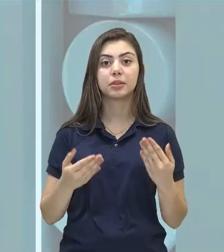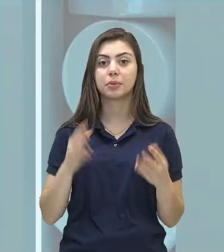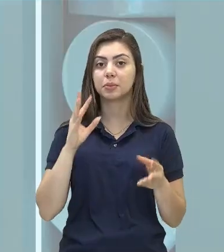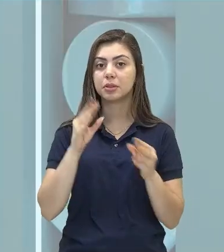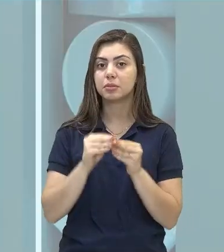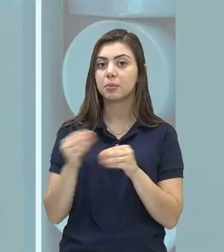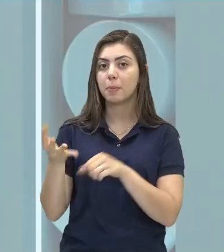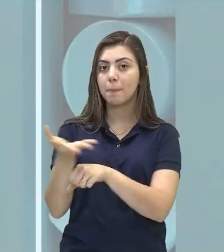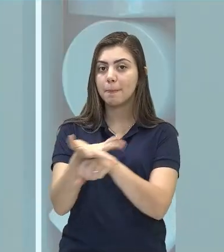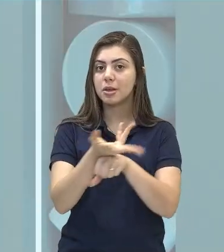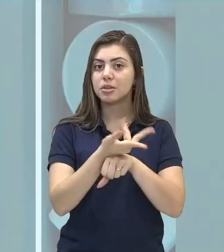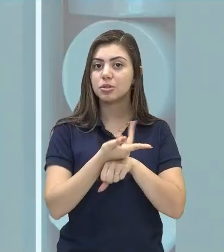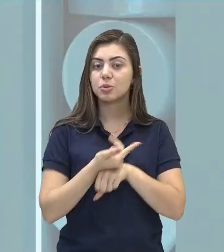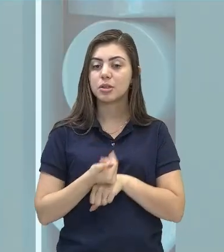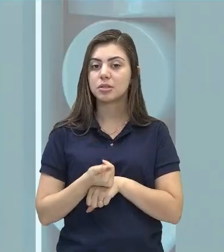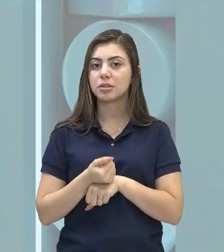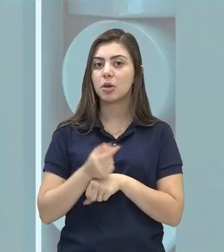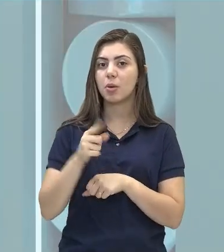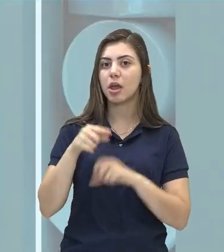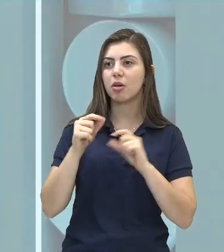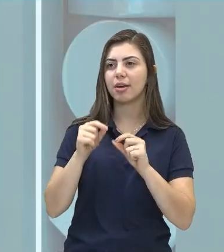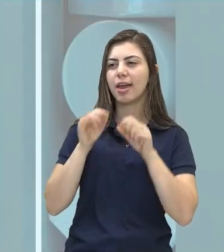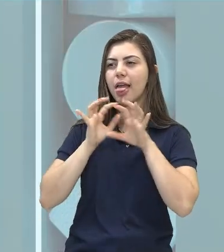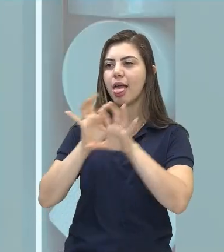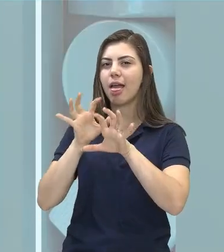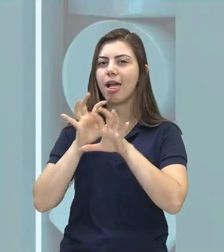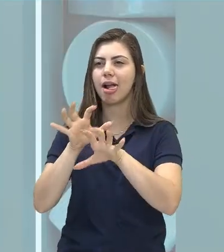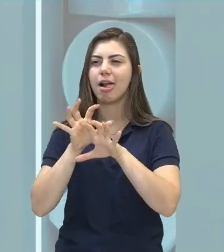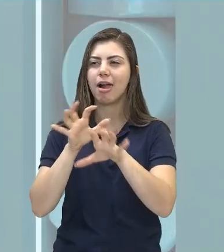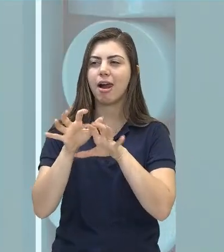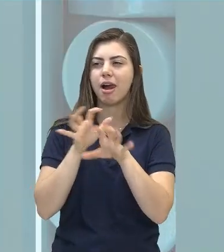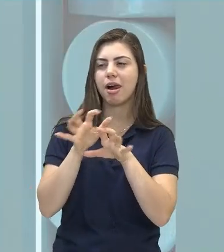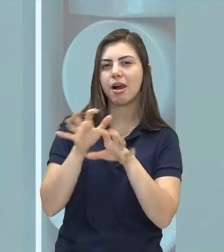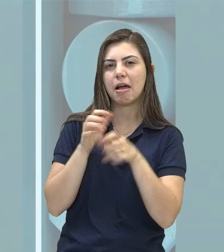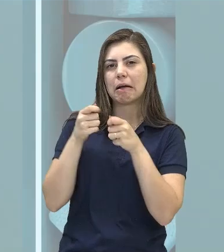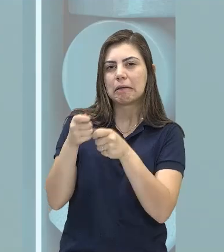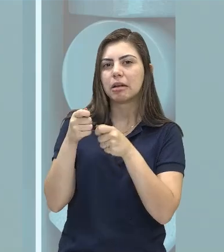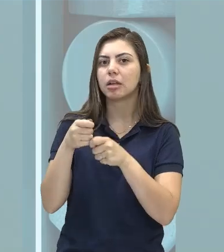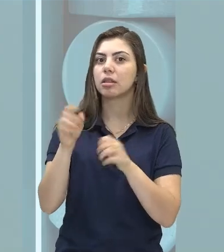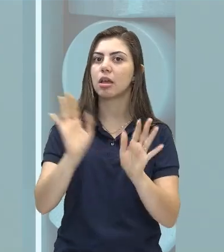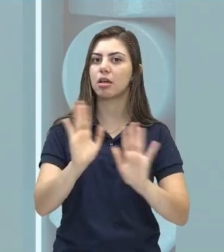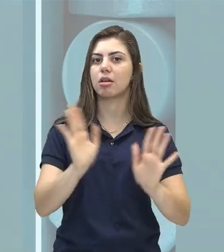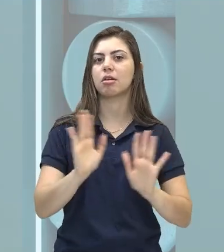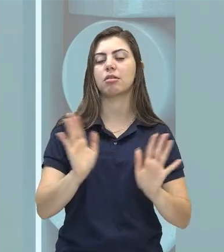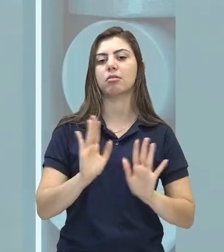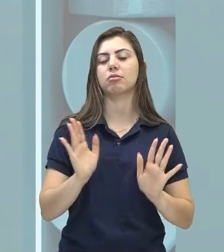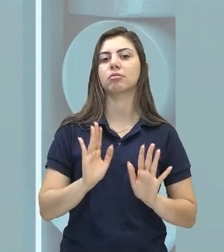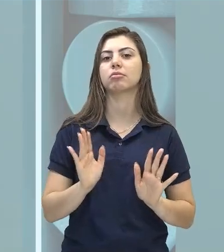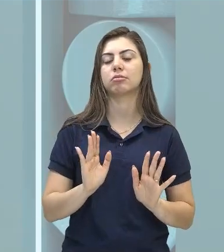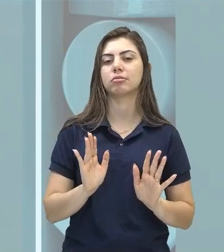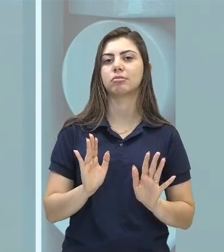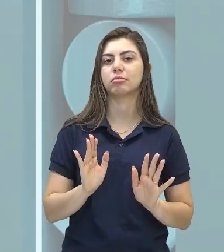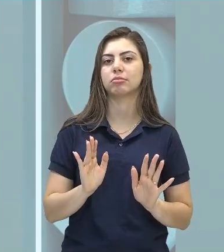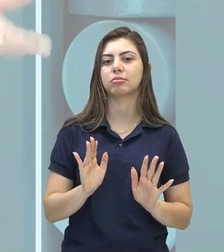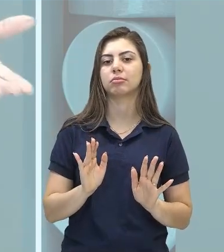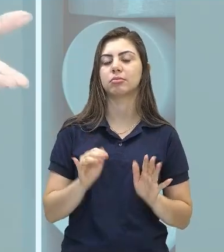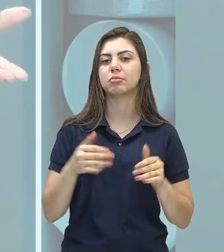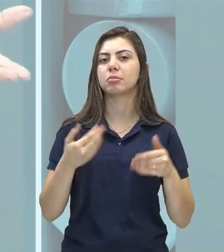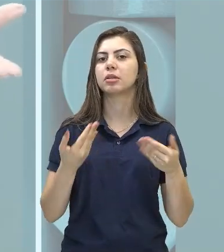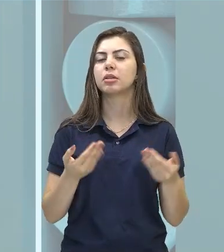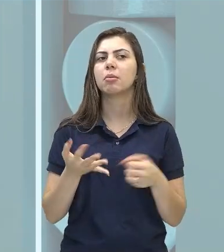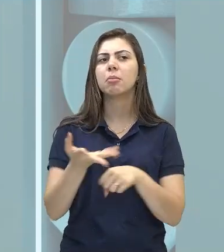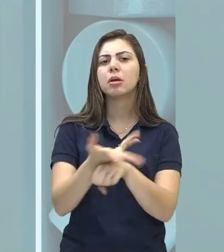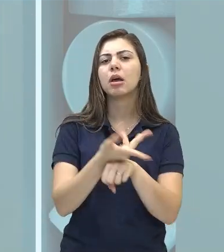persuadir não é manipular, preste muita atenção a isso. Persuadir não é exatamente manipular. O que é